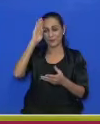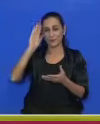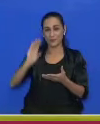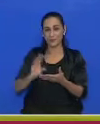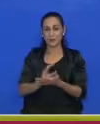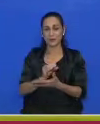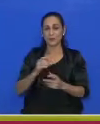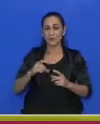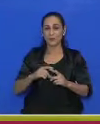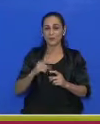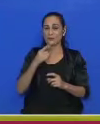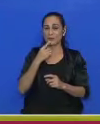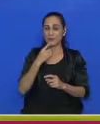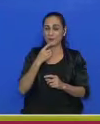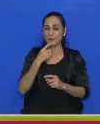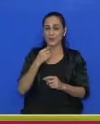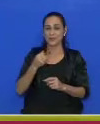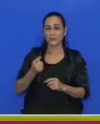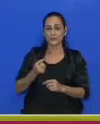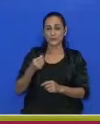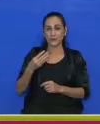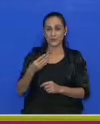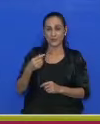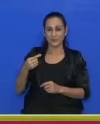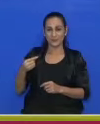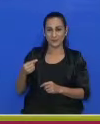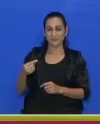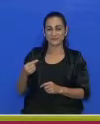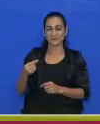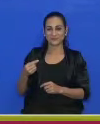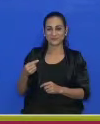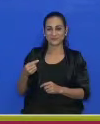temos bola vermelha número 41.